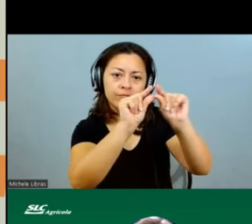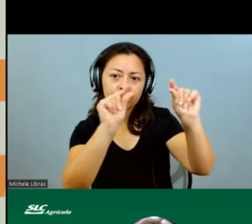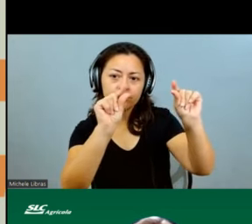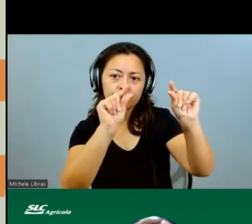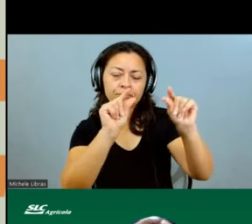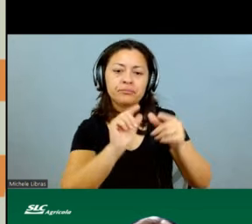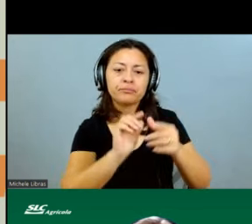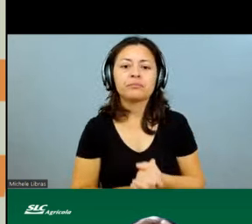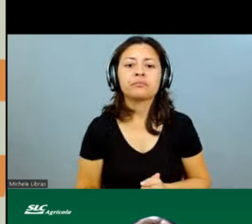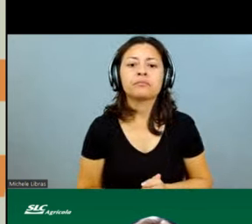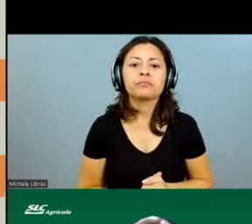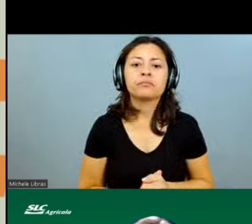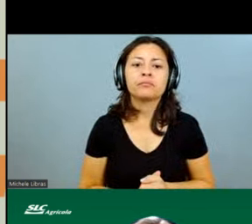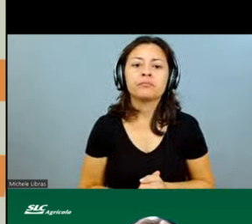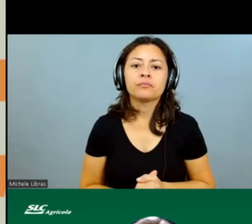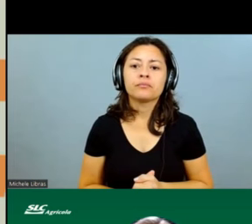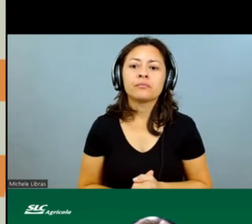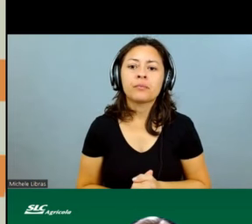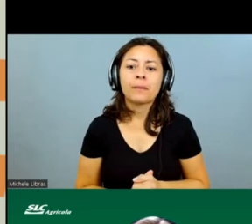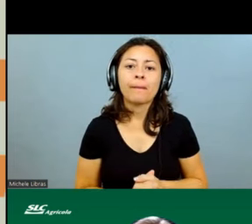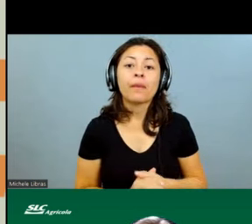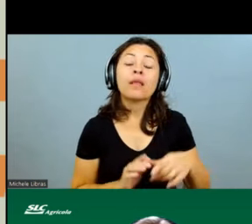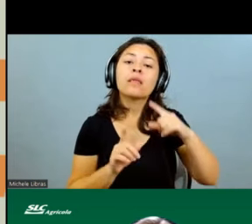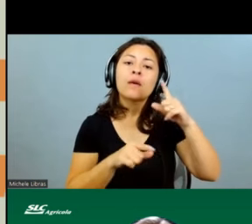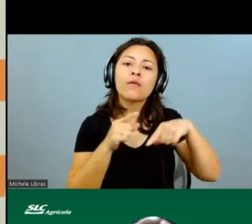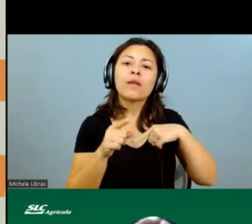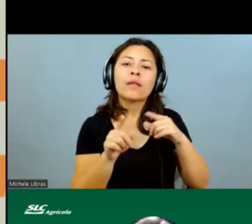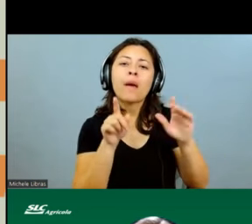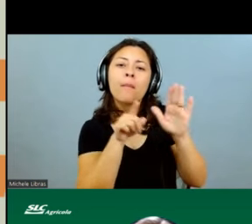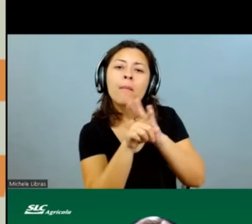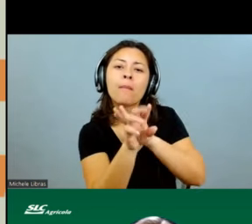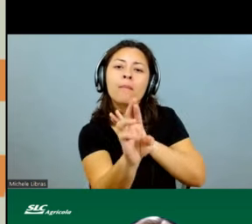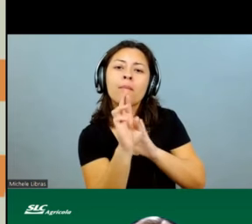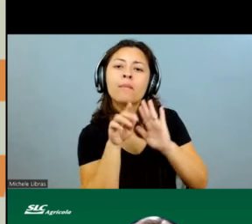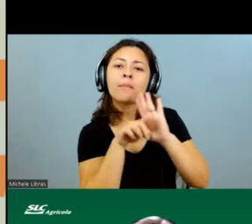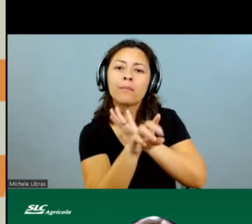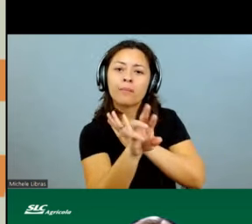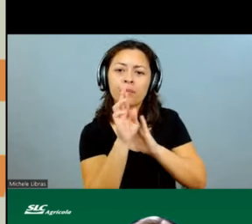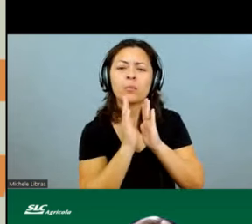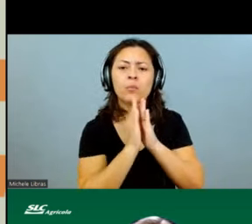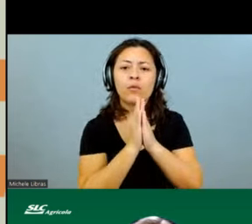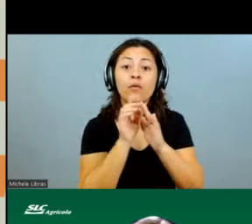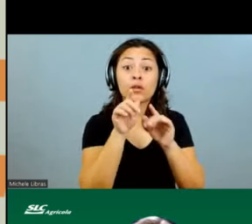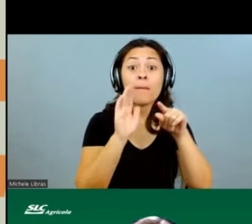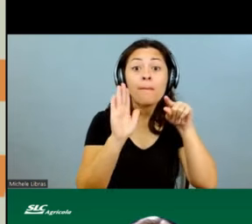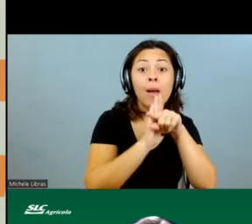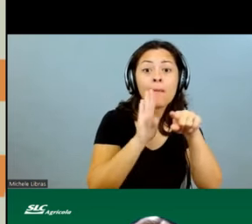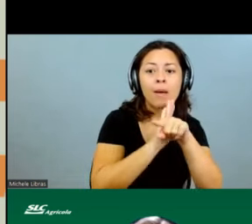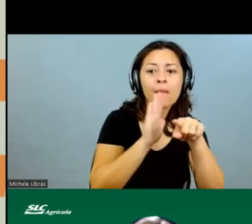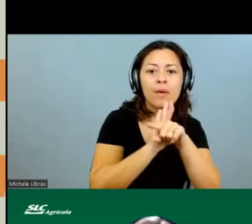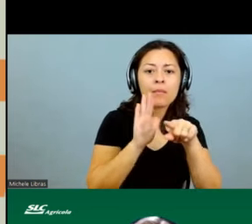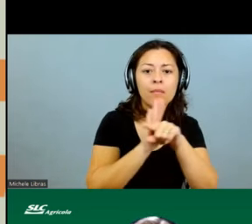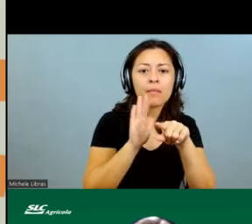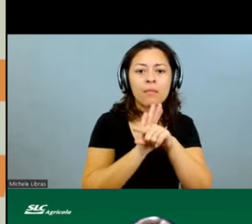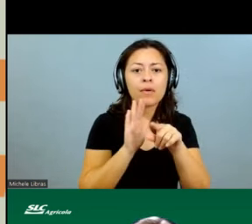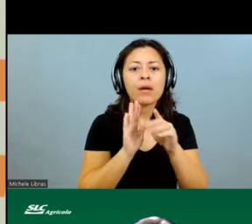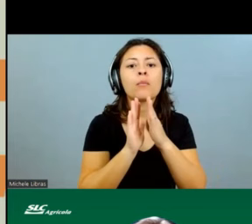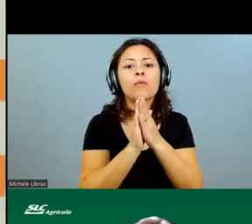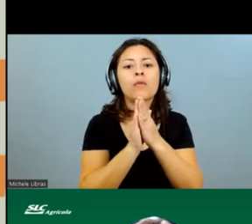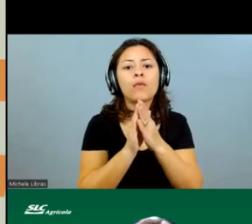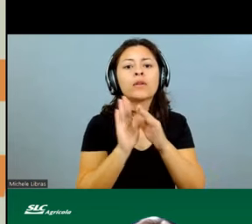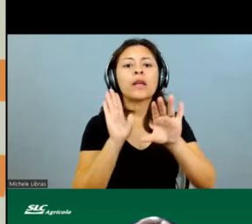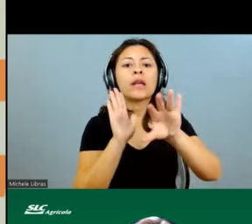o kenei sessão de perguntas e respostas orientamos que suas perguntas sejam enviadas via ícone de q&